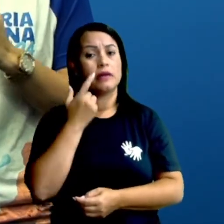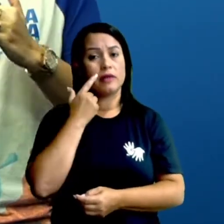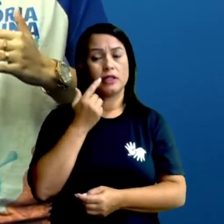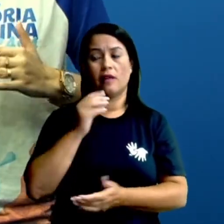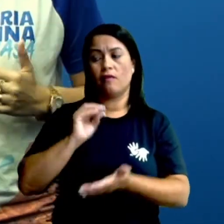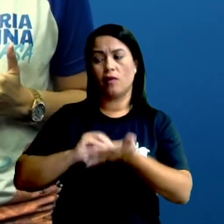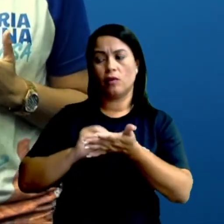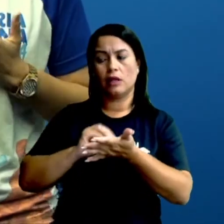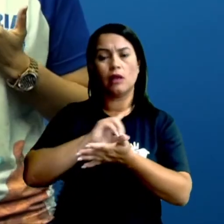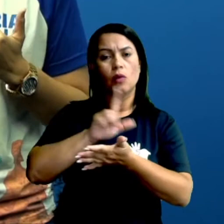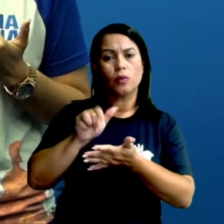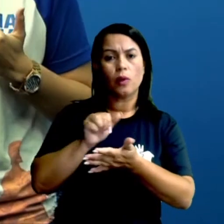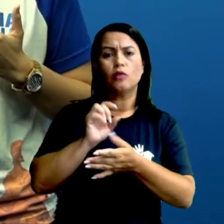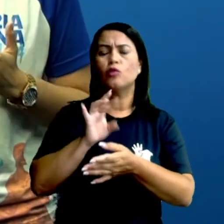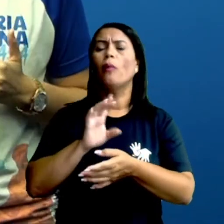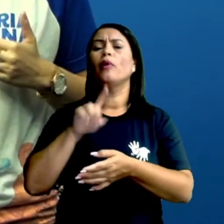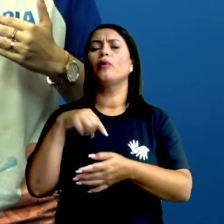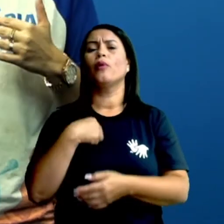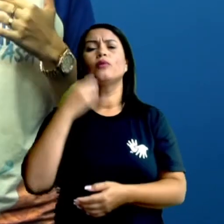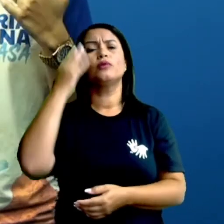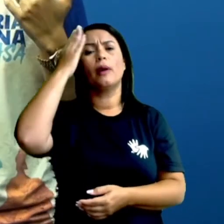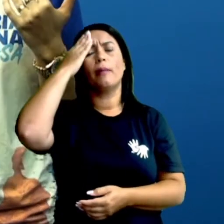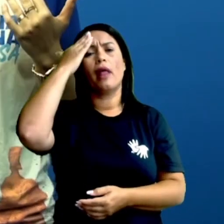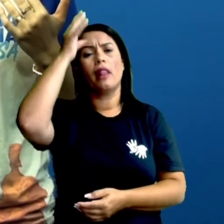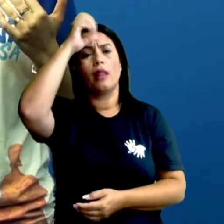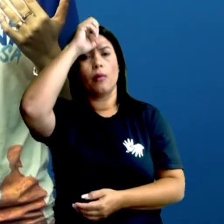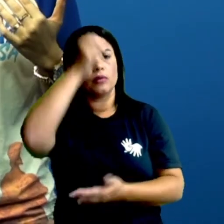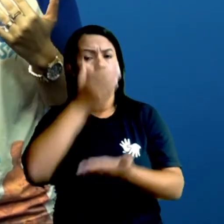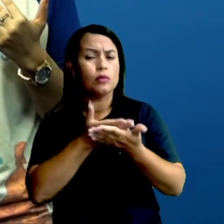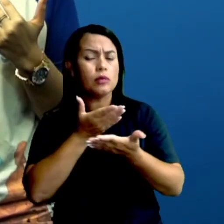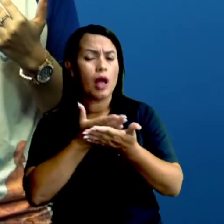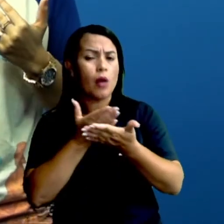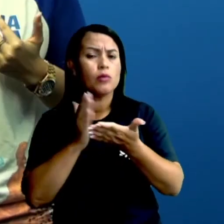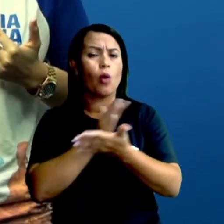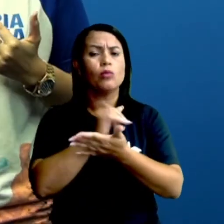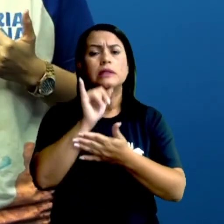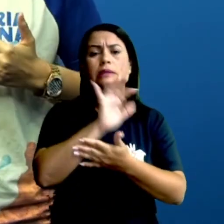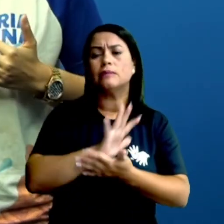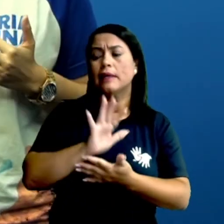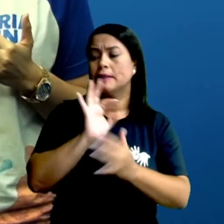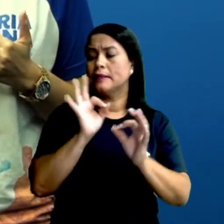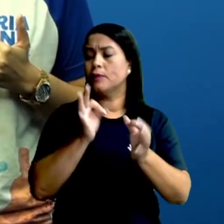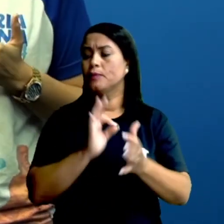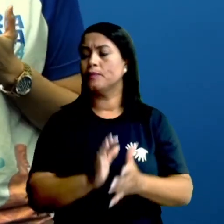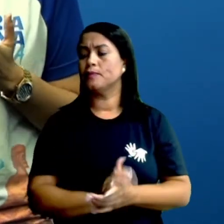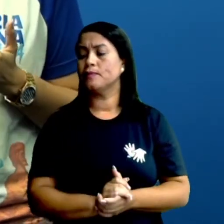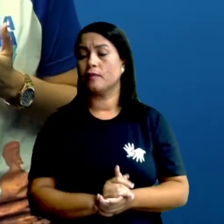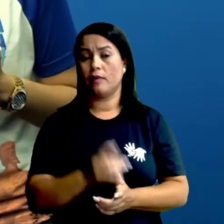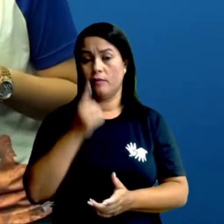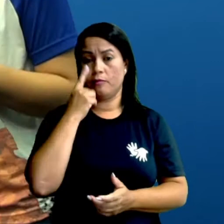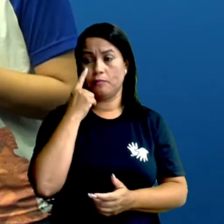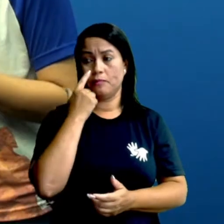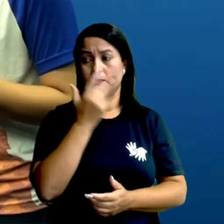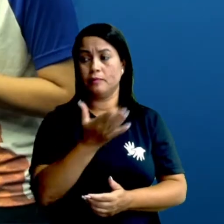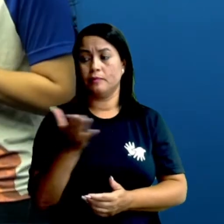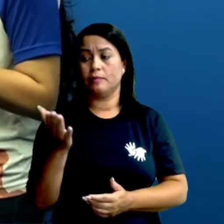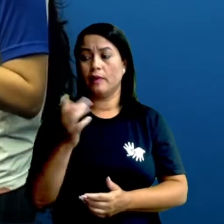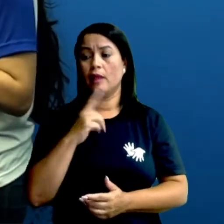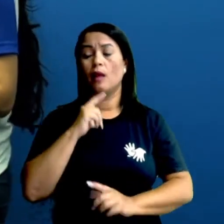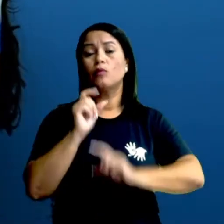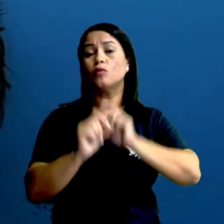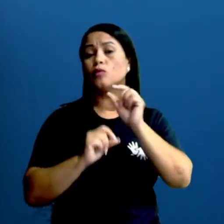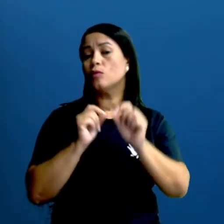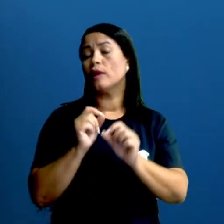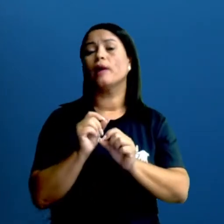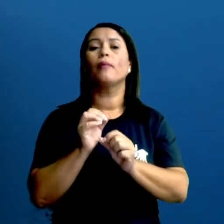valor, tá? Só para realmente a gente estudar as nossas fórmulas, tá certo? Então, vê só. Então, aqui